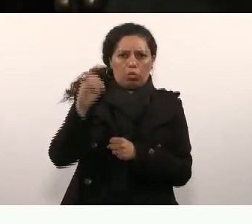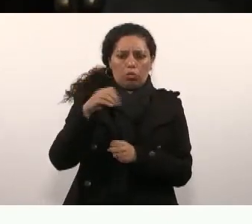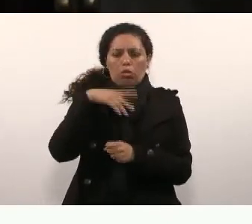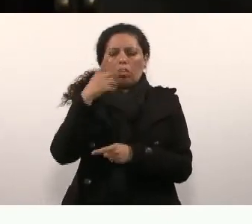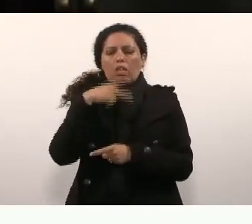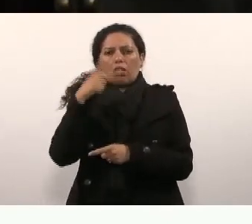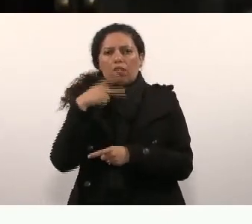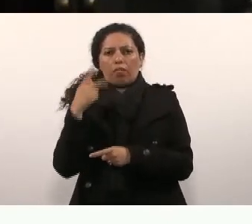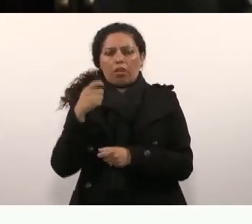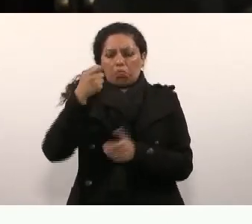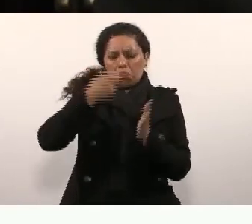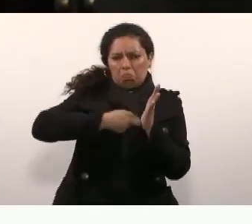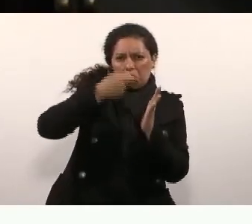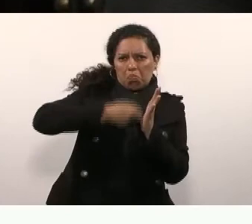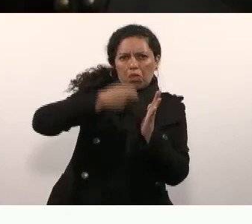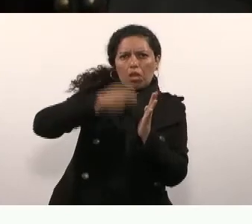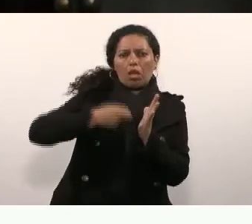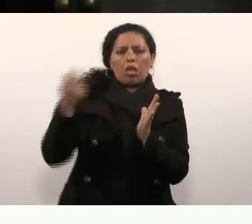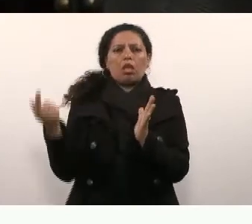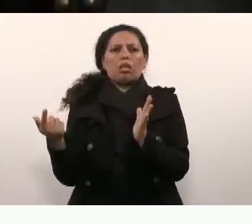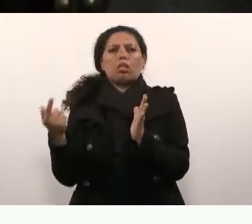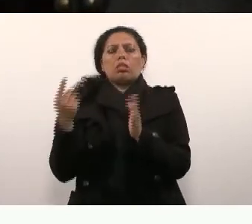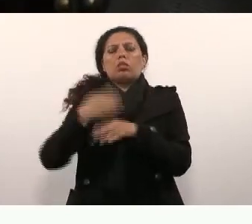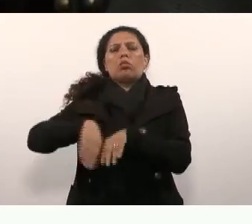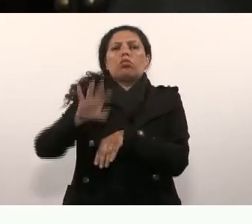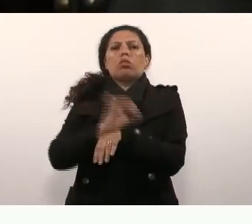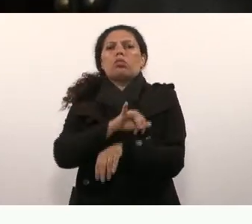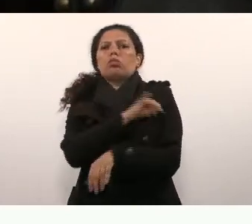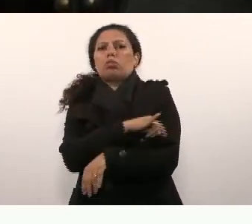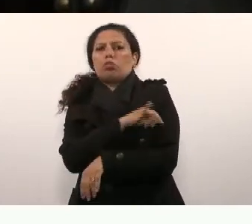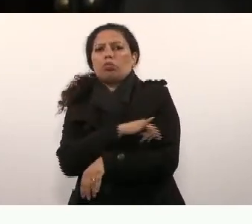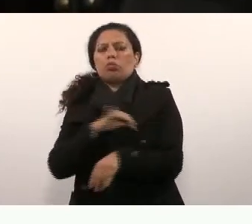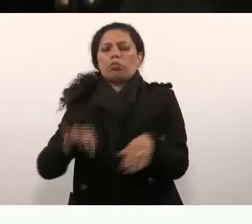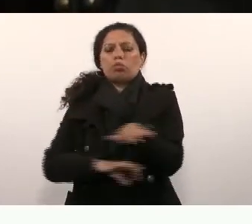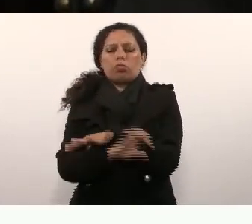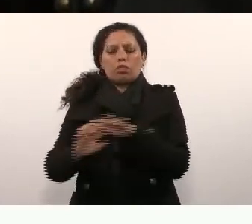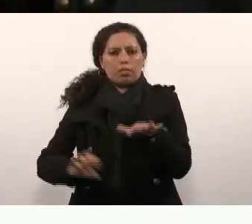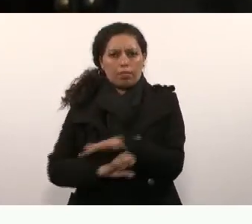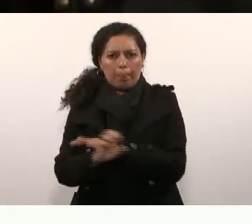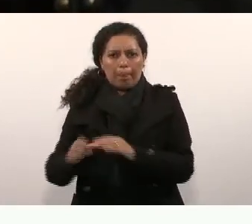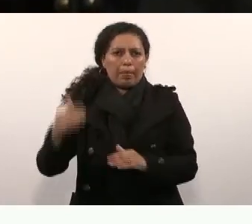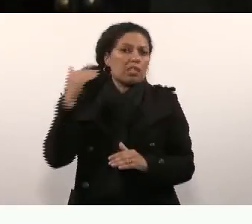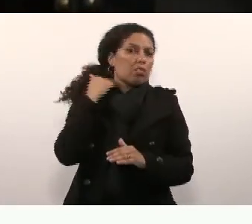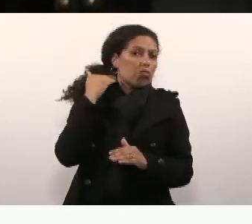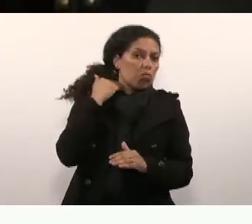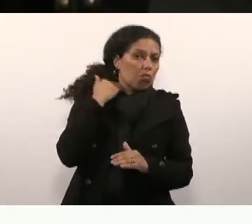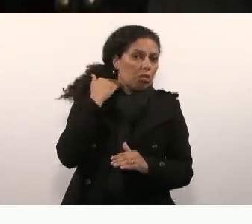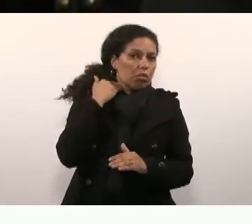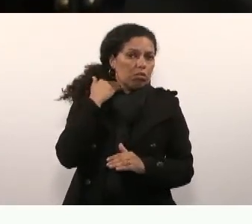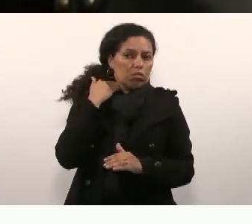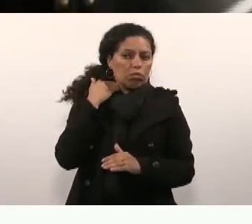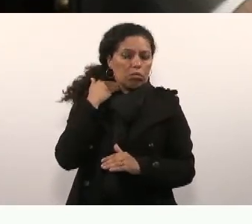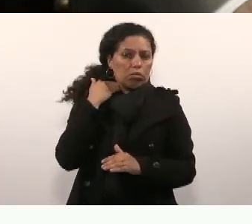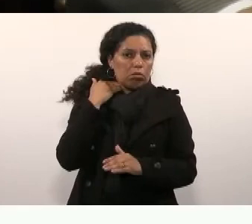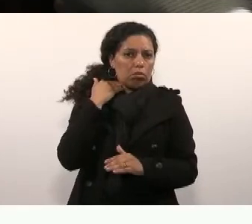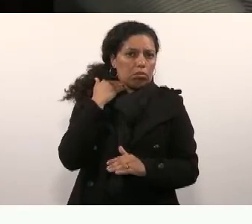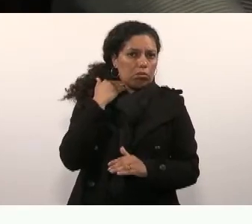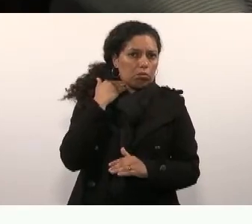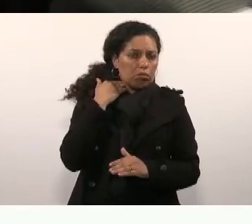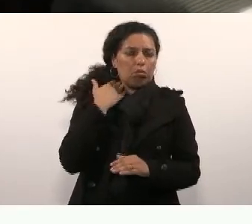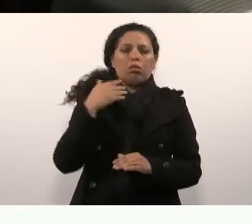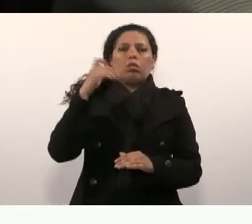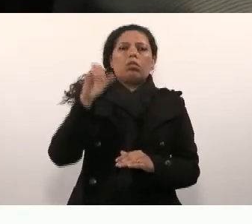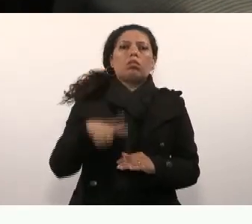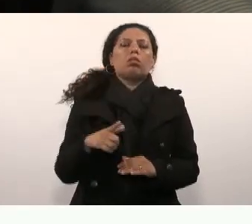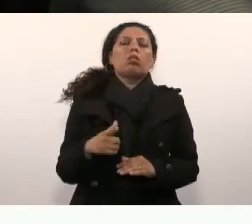dispõe sobre as obrigações a serem atendidas no Estado do Rio de Janeiro por empresas e instituições bancárias que prestem o serviço de